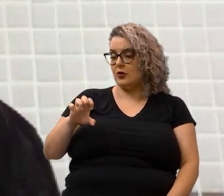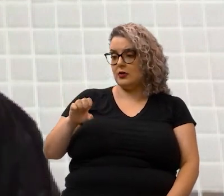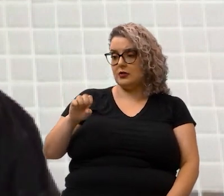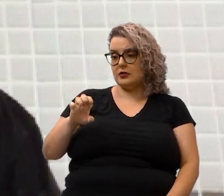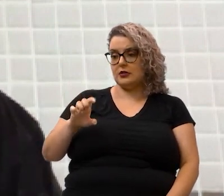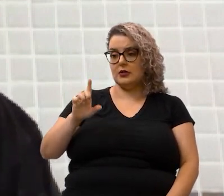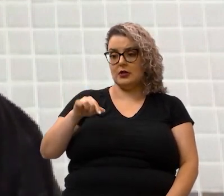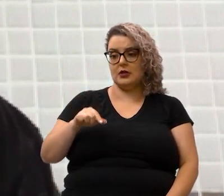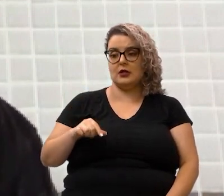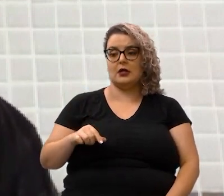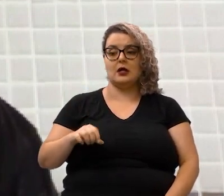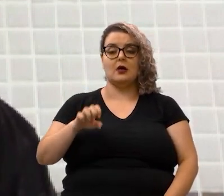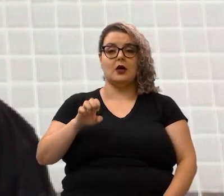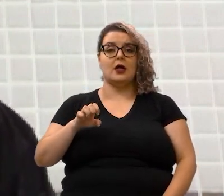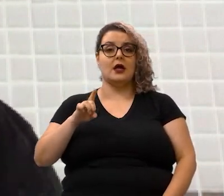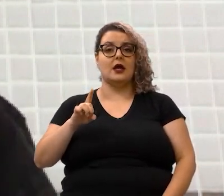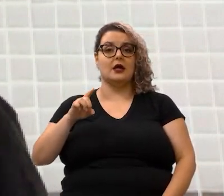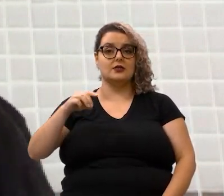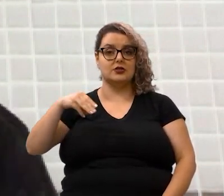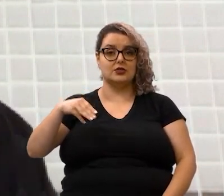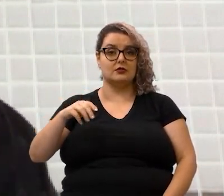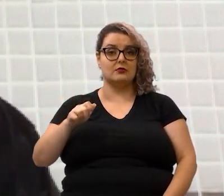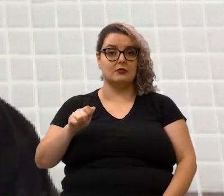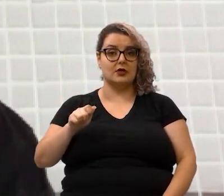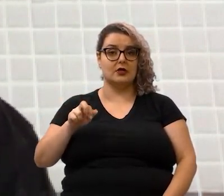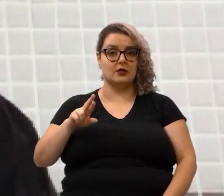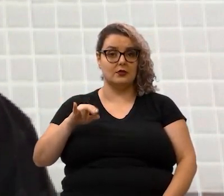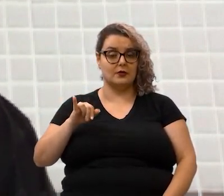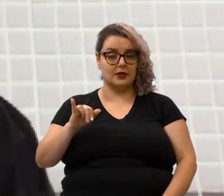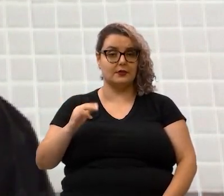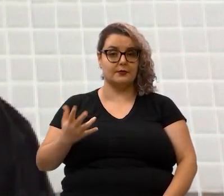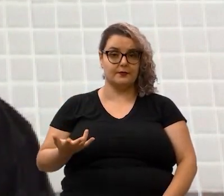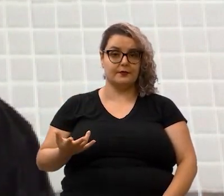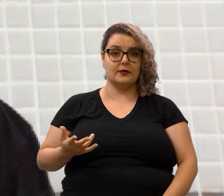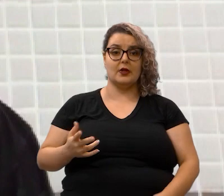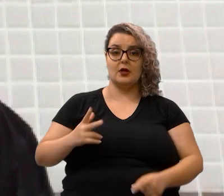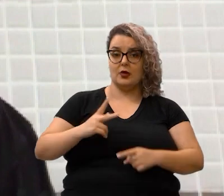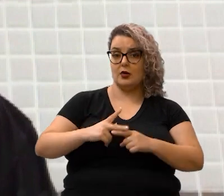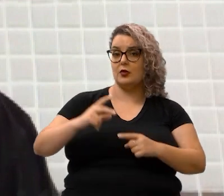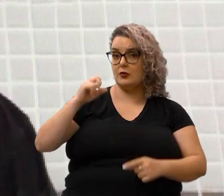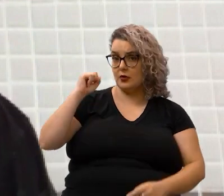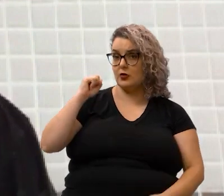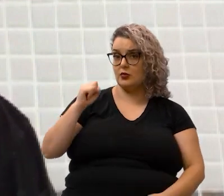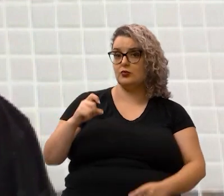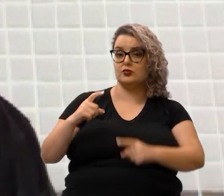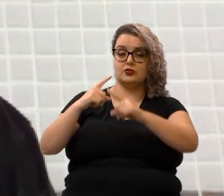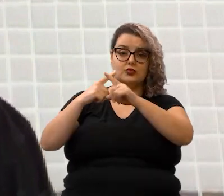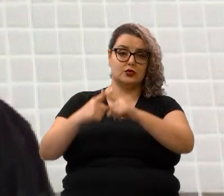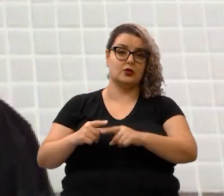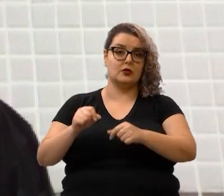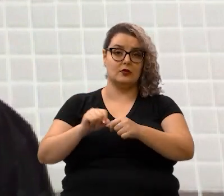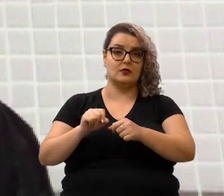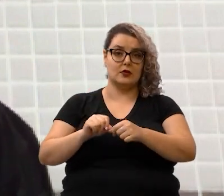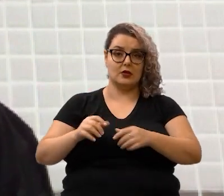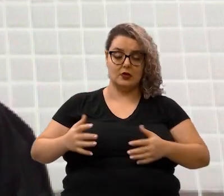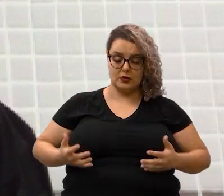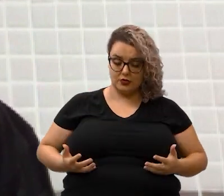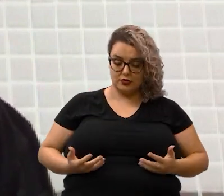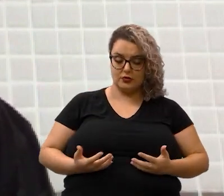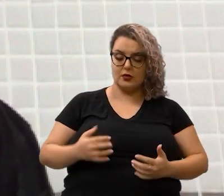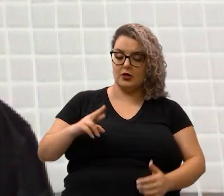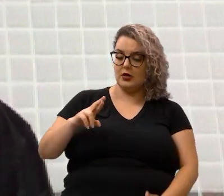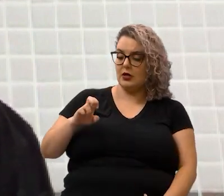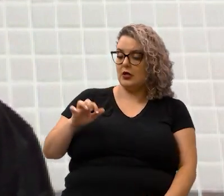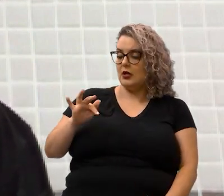Resurface, é o tenista Andy Murray, né, que recentemente acabou de ganhar um torneio aí. Ele fez a prótese de